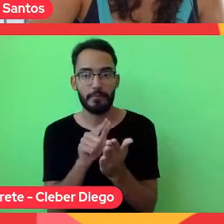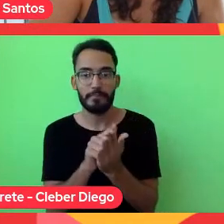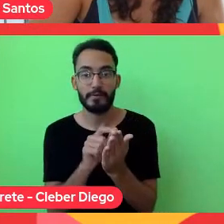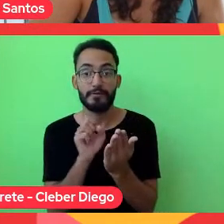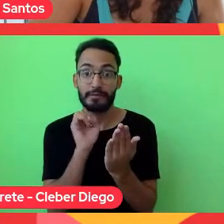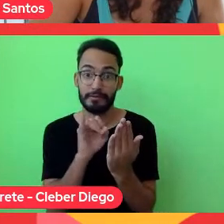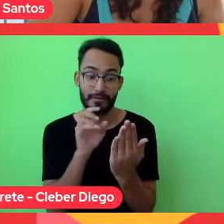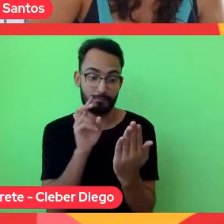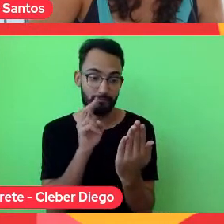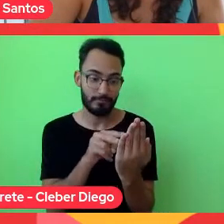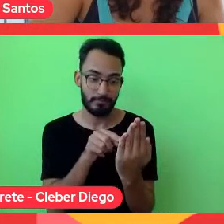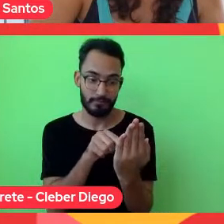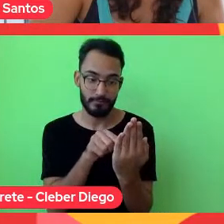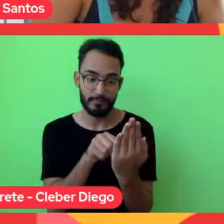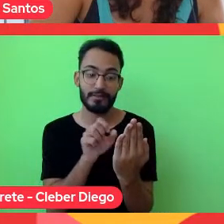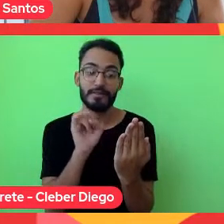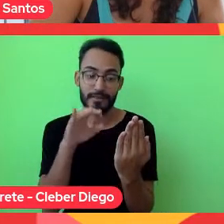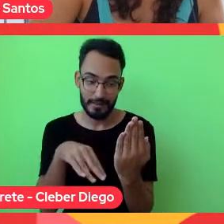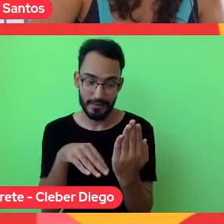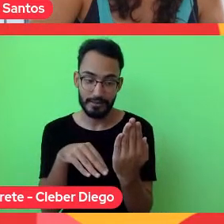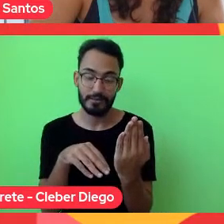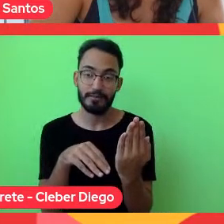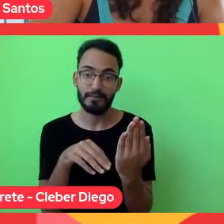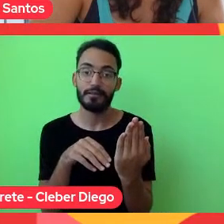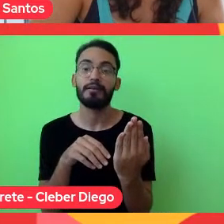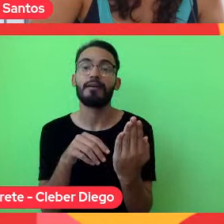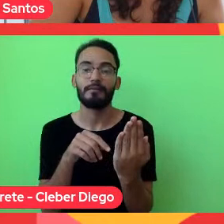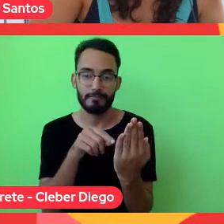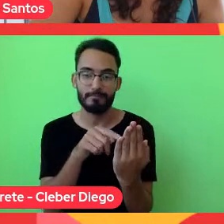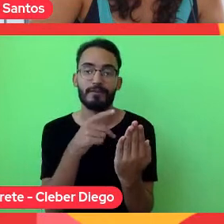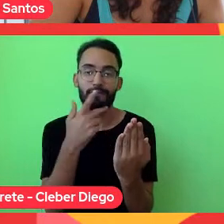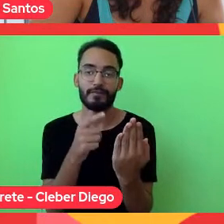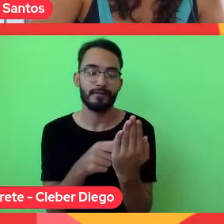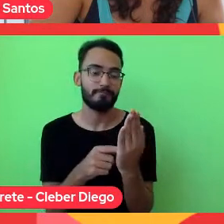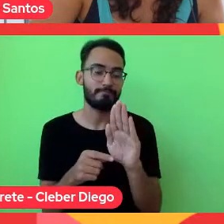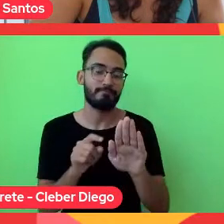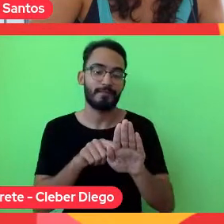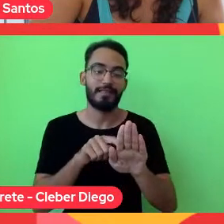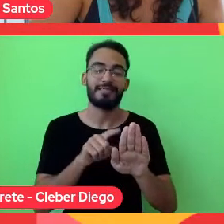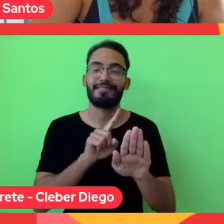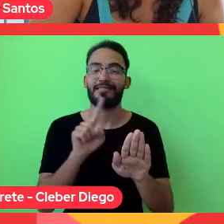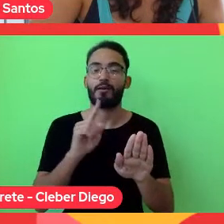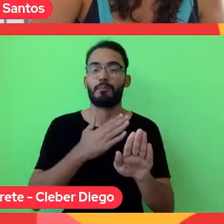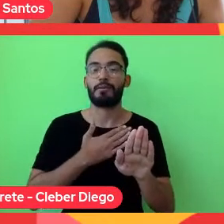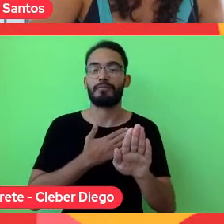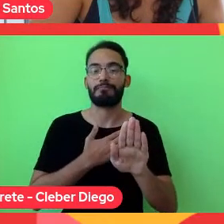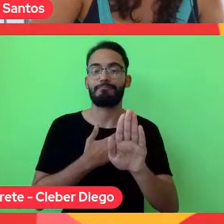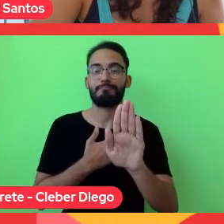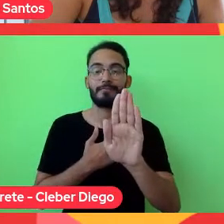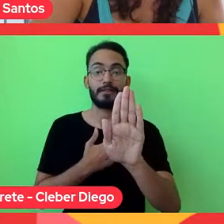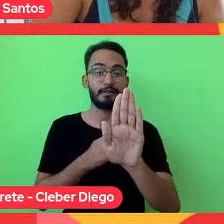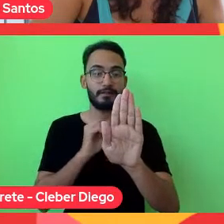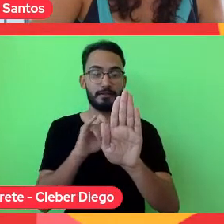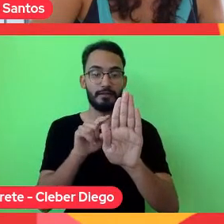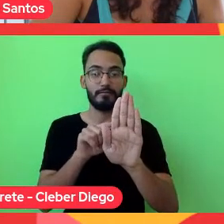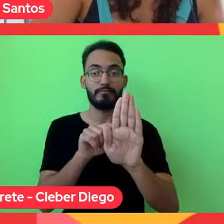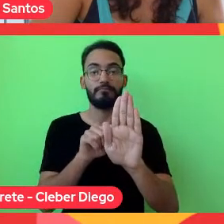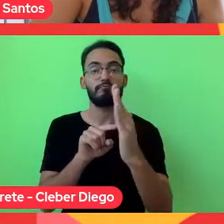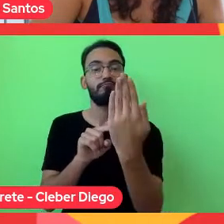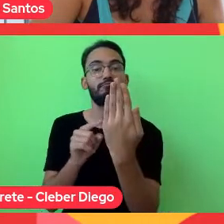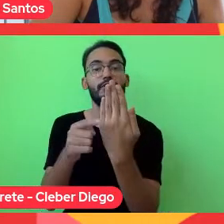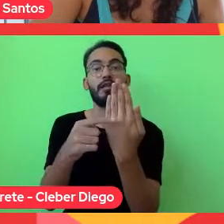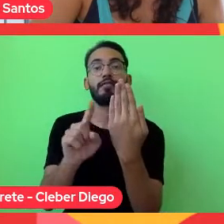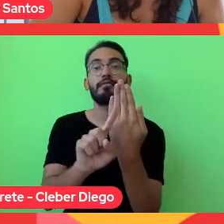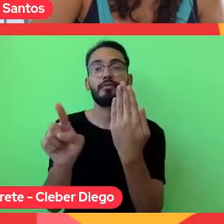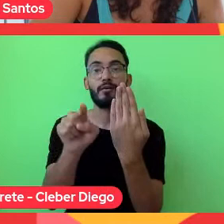sim para a pessoa ou para a situação, você está falando não para ti. E aí você vira o papel, se você fala não para o outro ou não